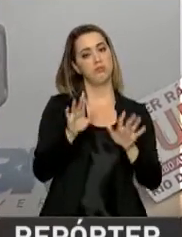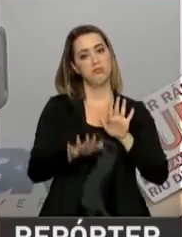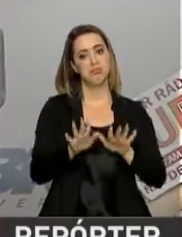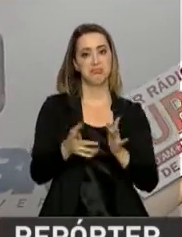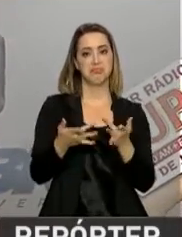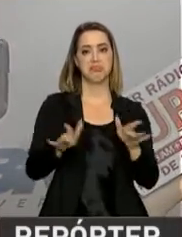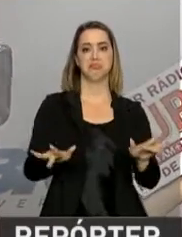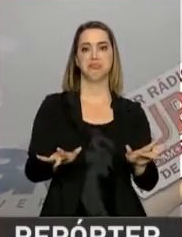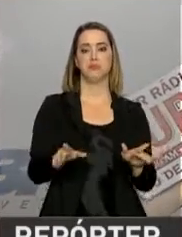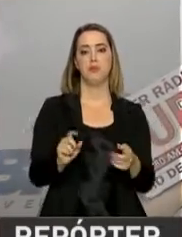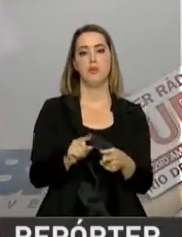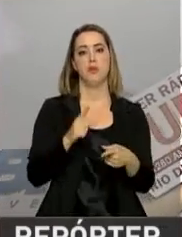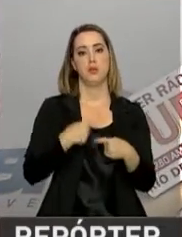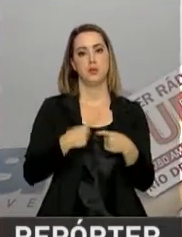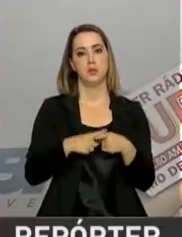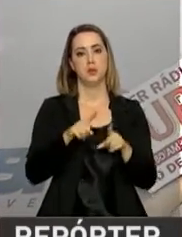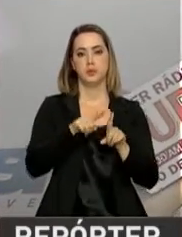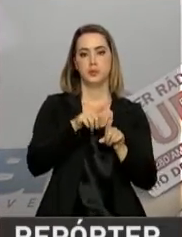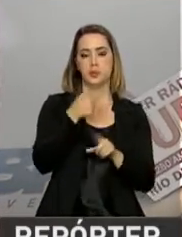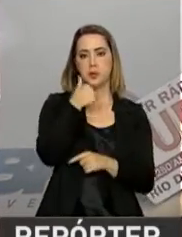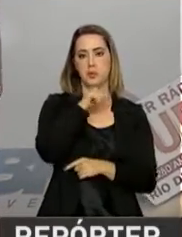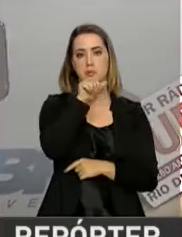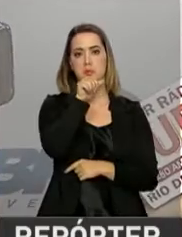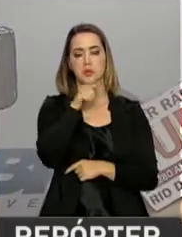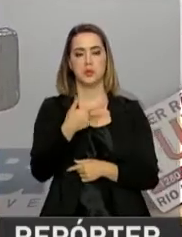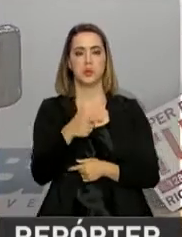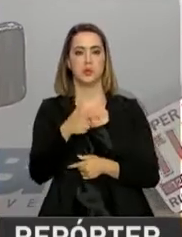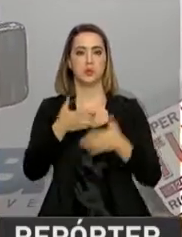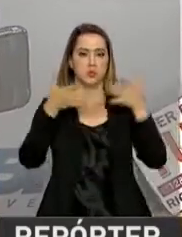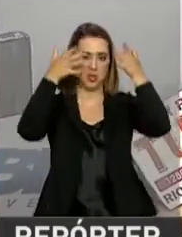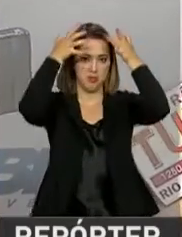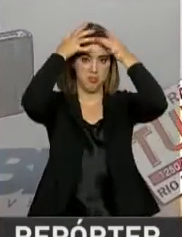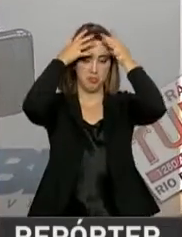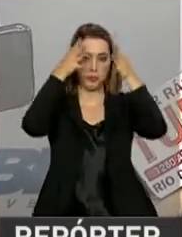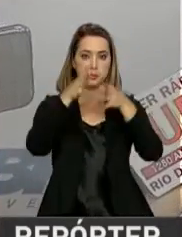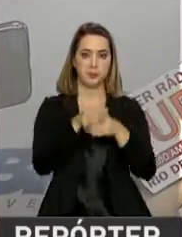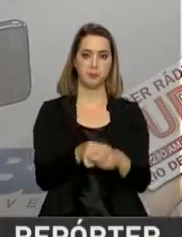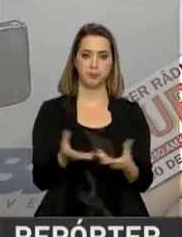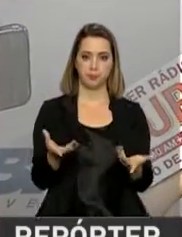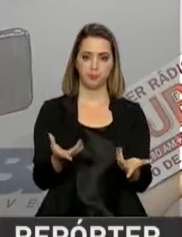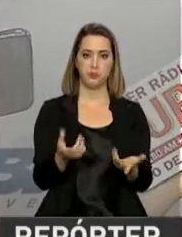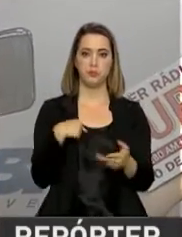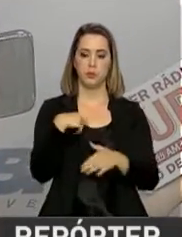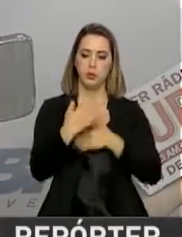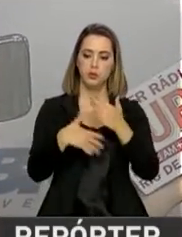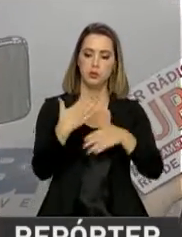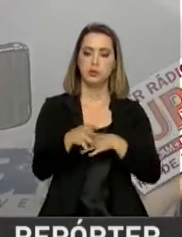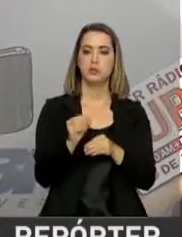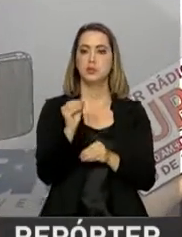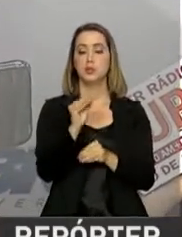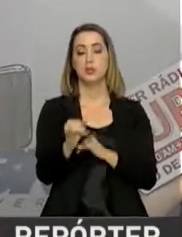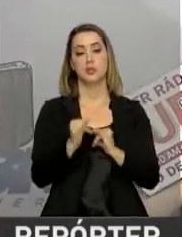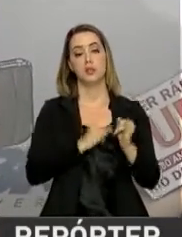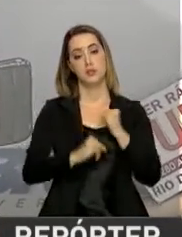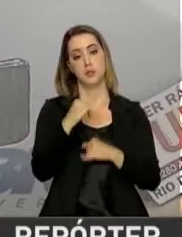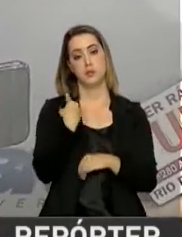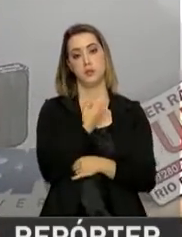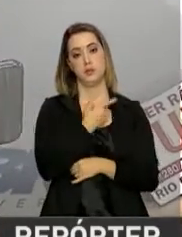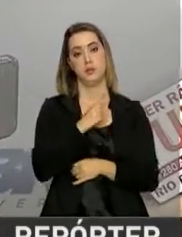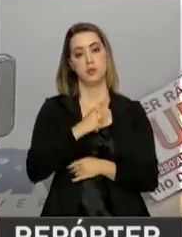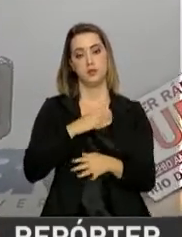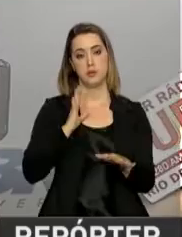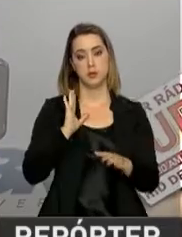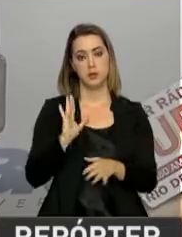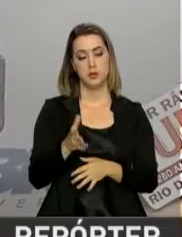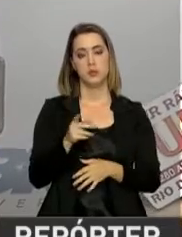mães com zika que não geram crianças com microcefalia. Então, isso vai servir para nós melhorarmos o nível de informação que nós temos